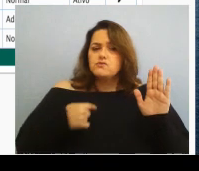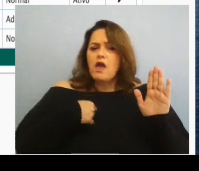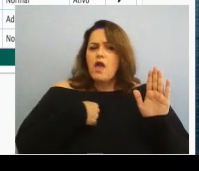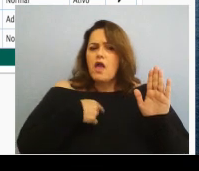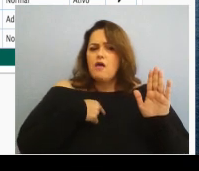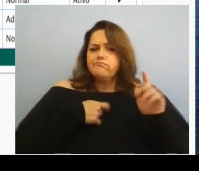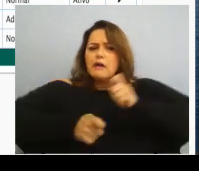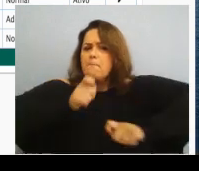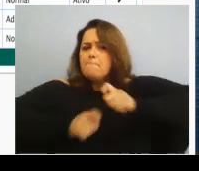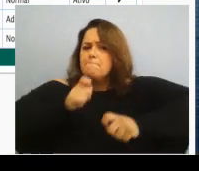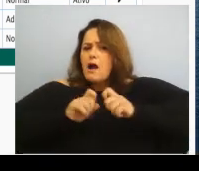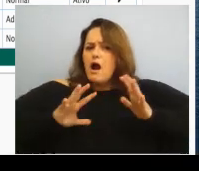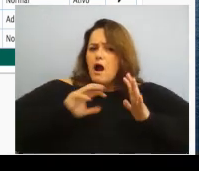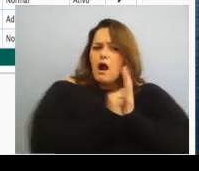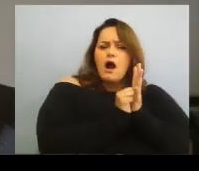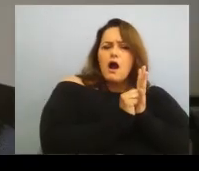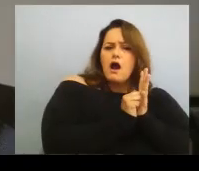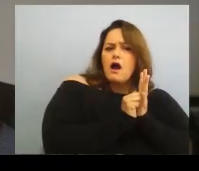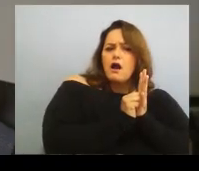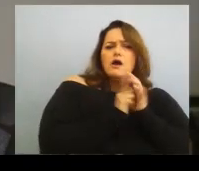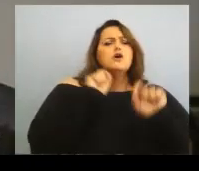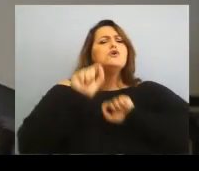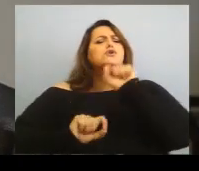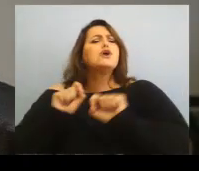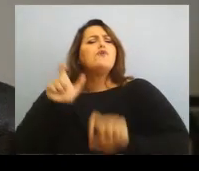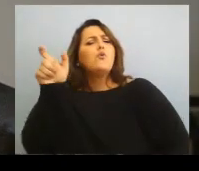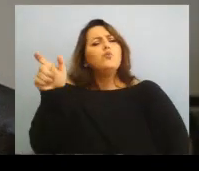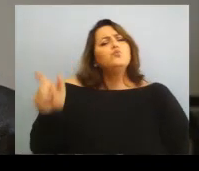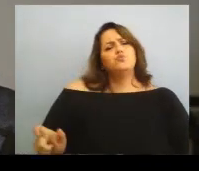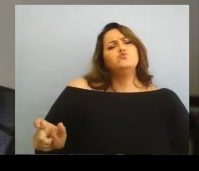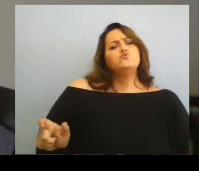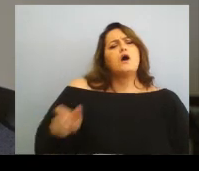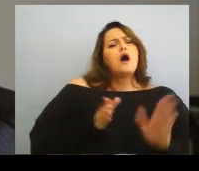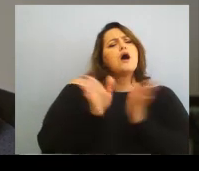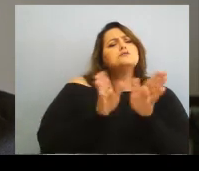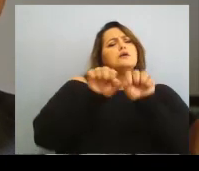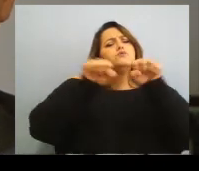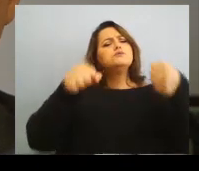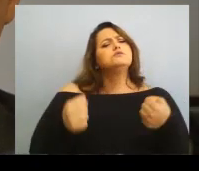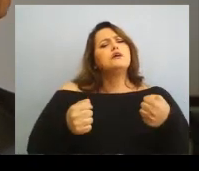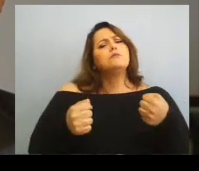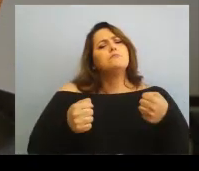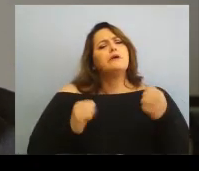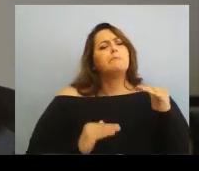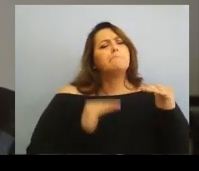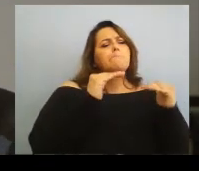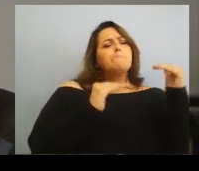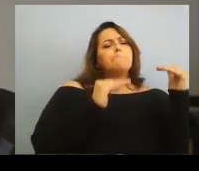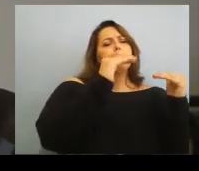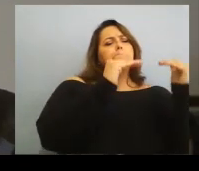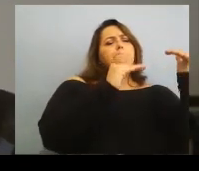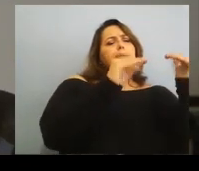administrador do cadastro, eu vou poder definir quem vai ser usuário e com que nível de